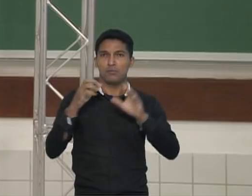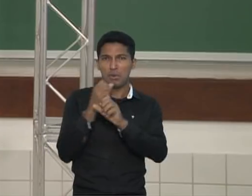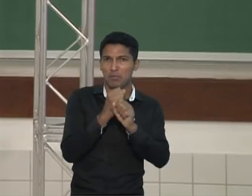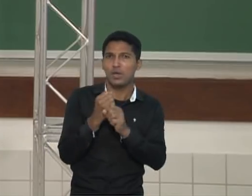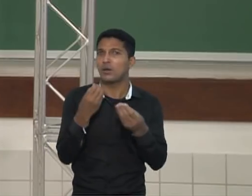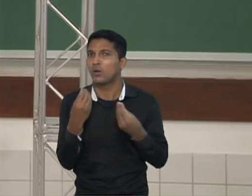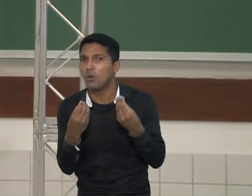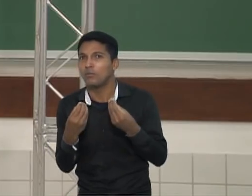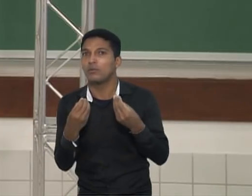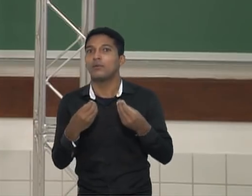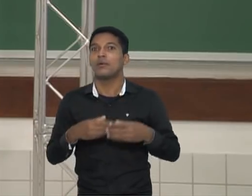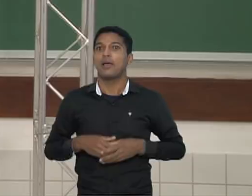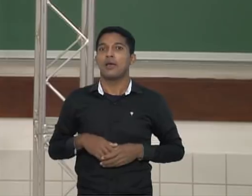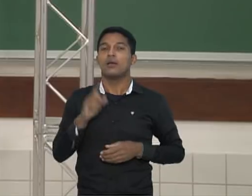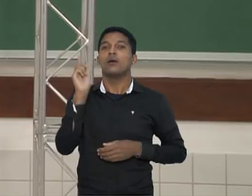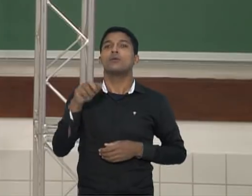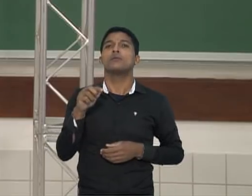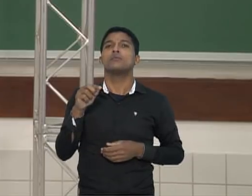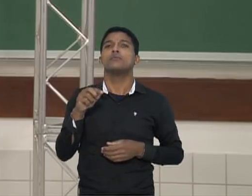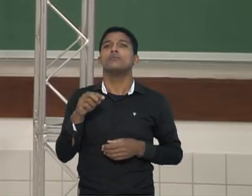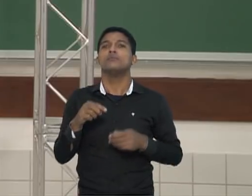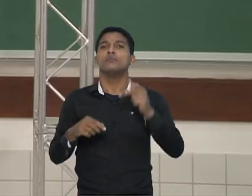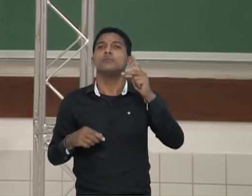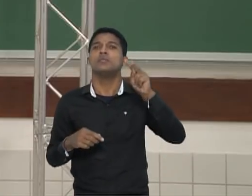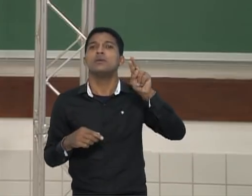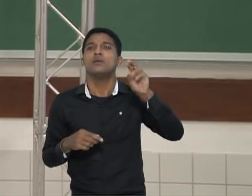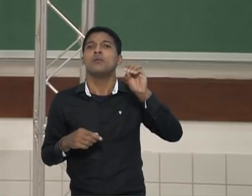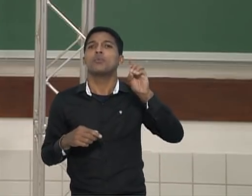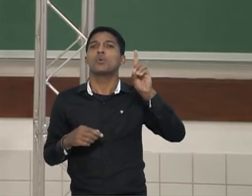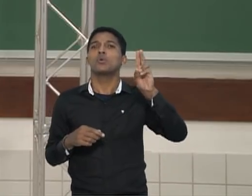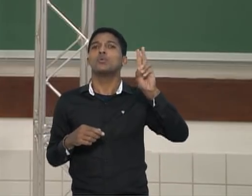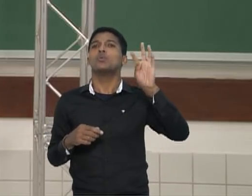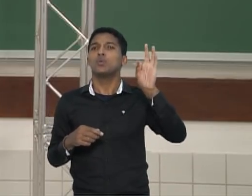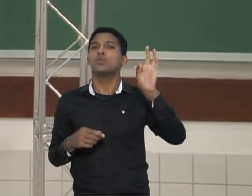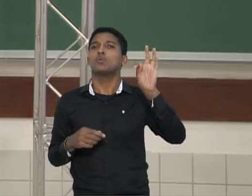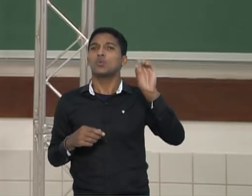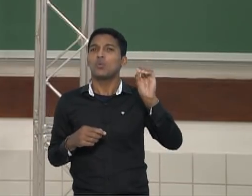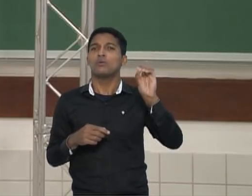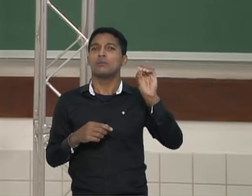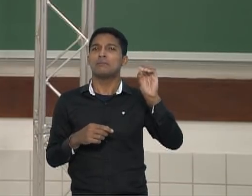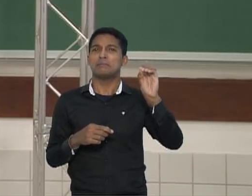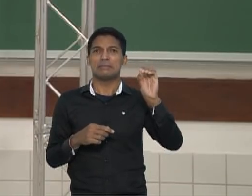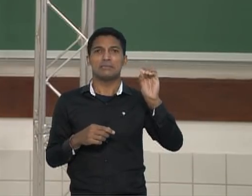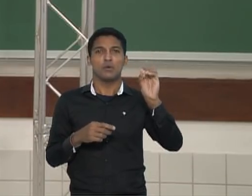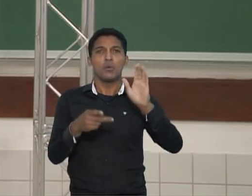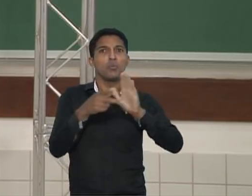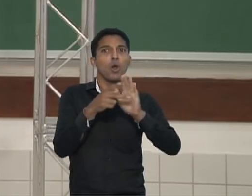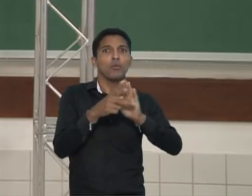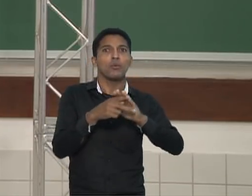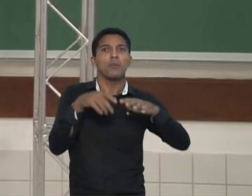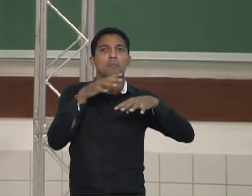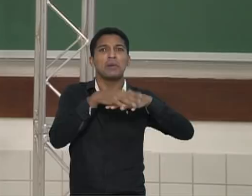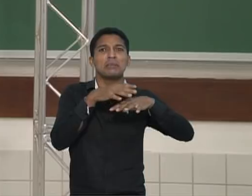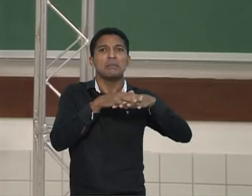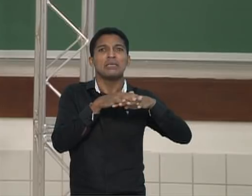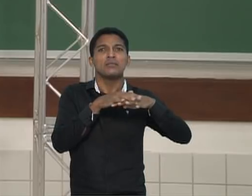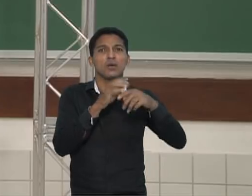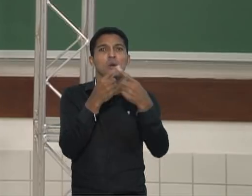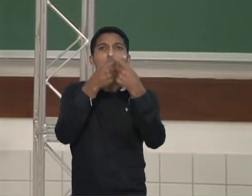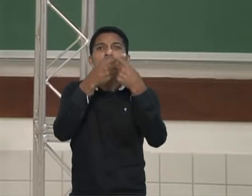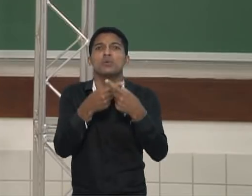Alguém lembra o que vem a ser produto na multiplicação? Essa palavrinha? O que significa produto na multiplicação?